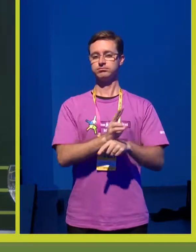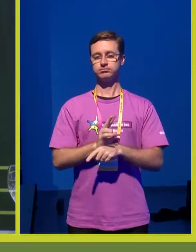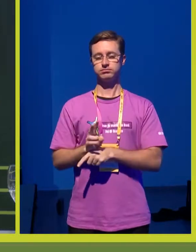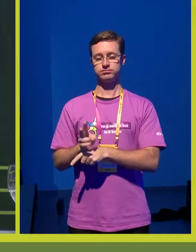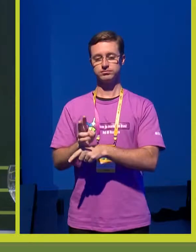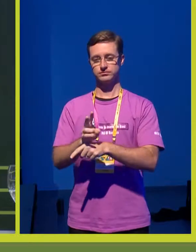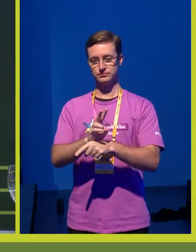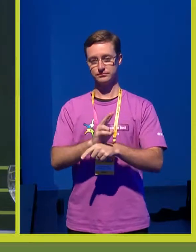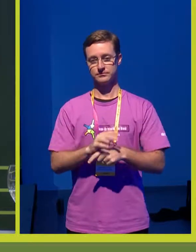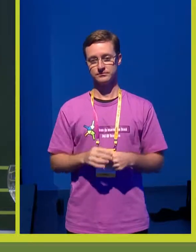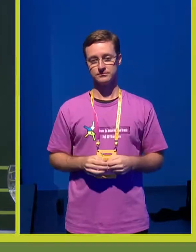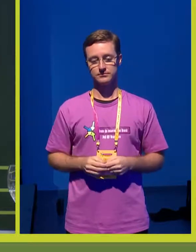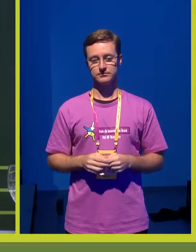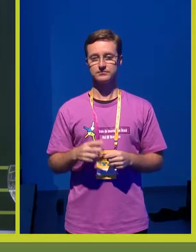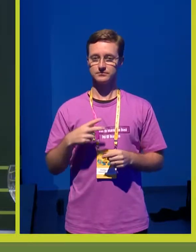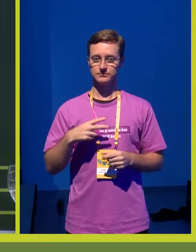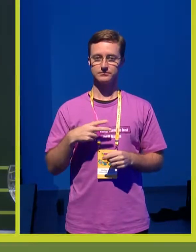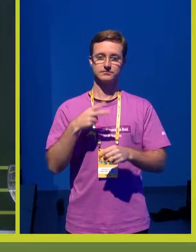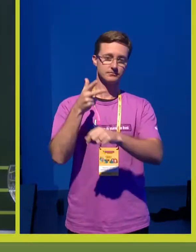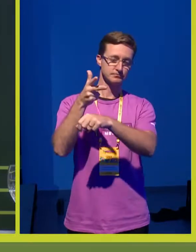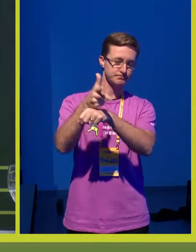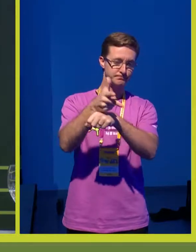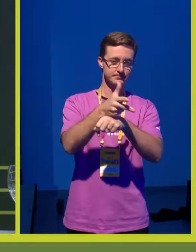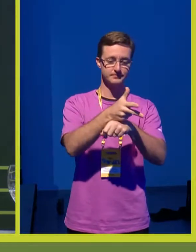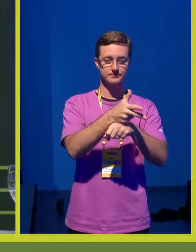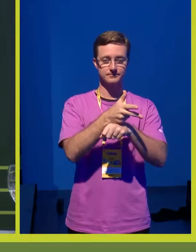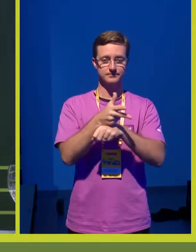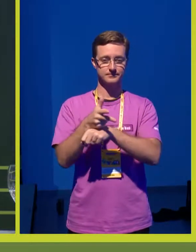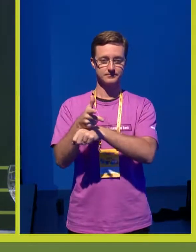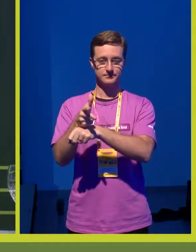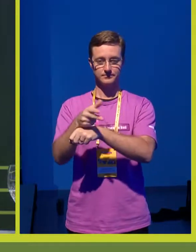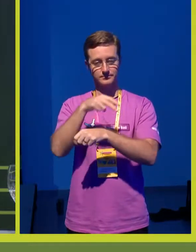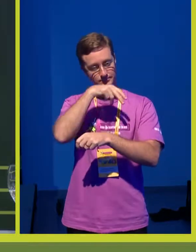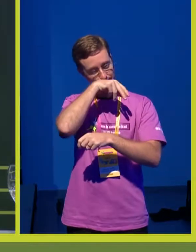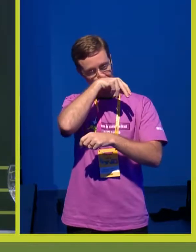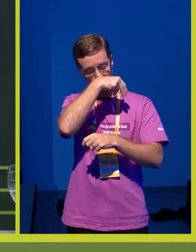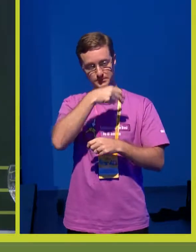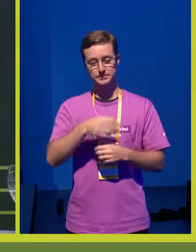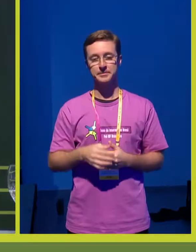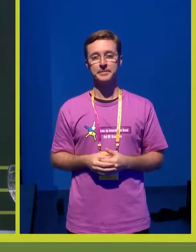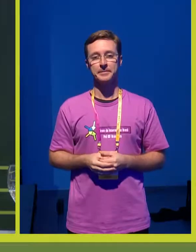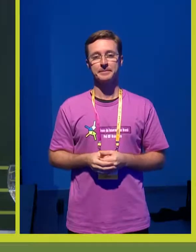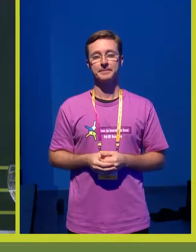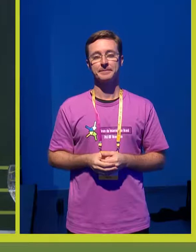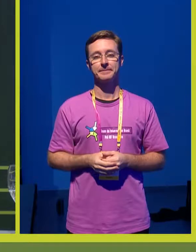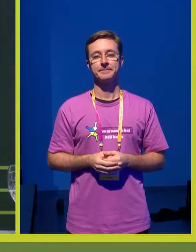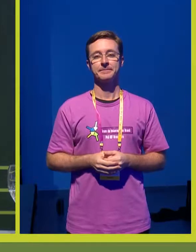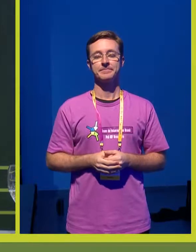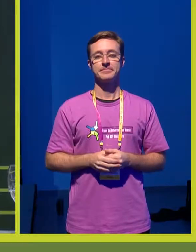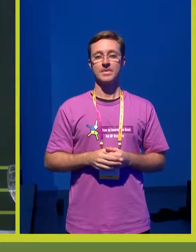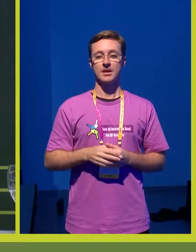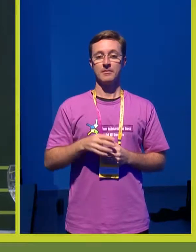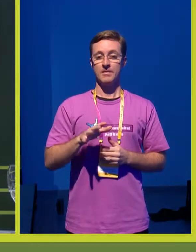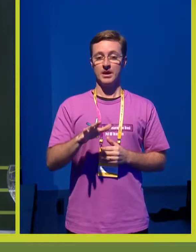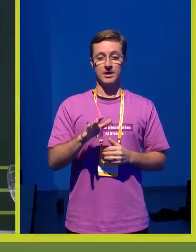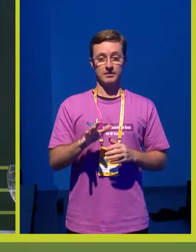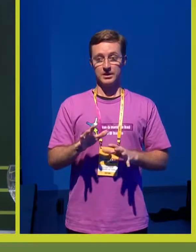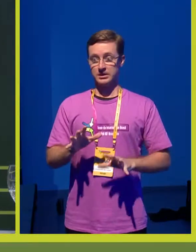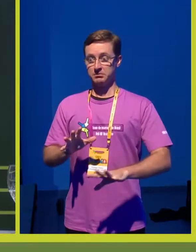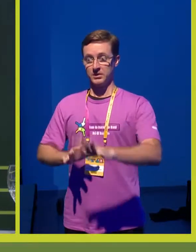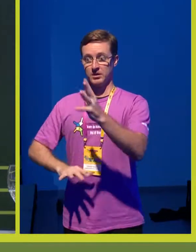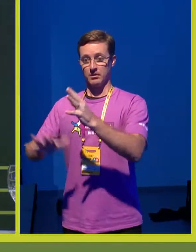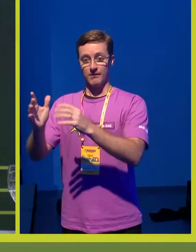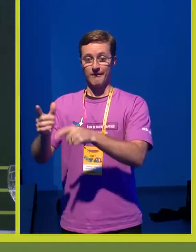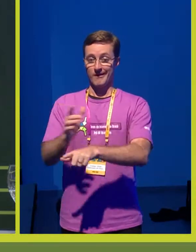que existem também os nossos órgãos de vigilância de segurança para fazer exatamente isso mas para prevenir que fatos